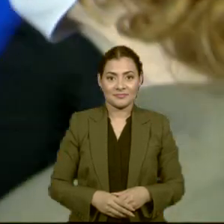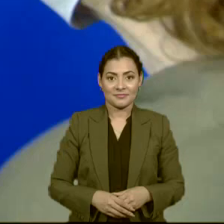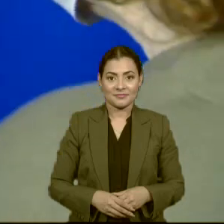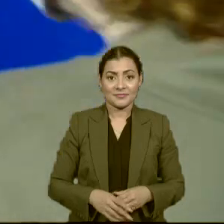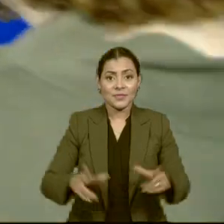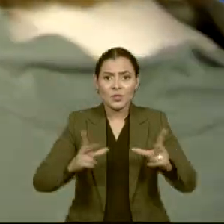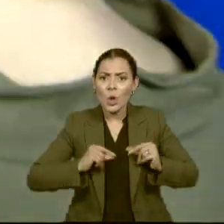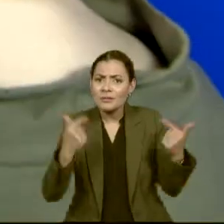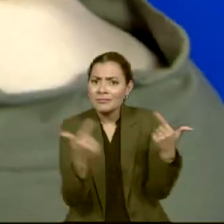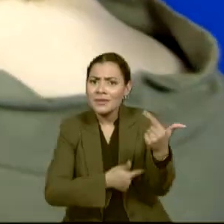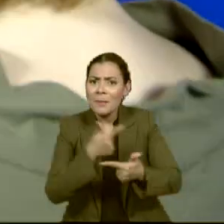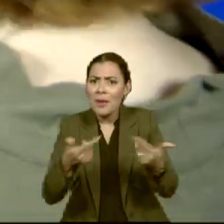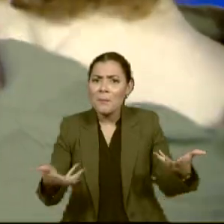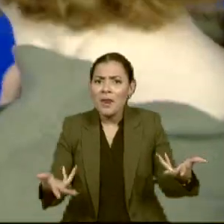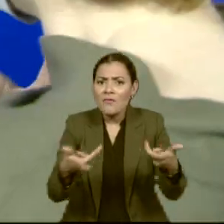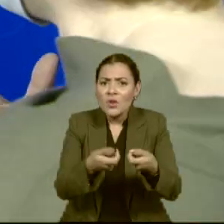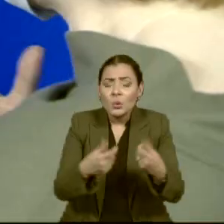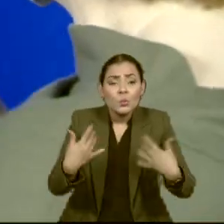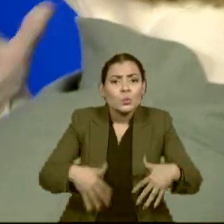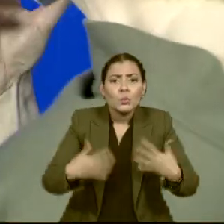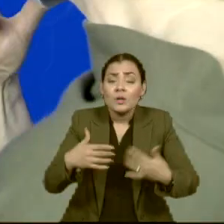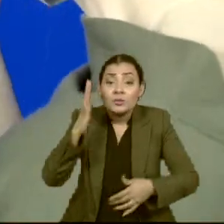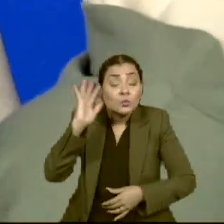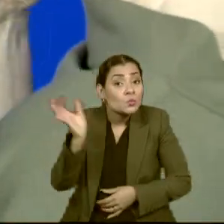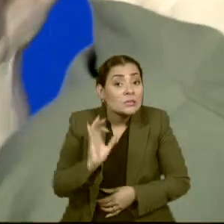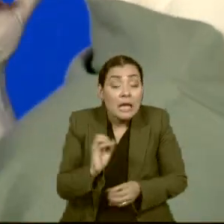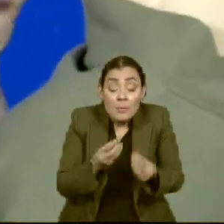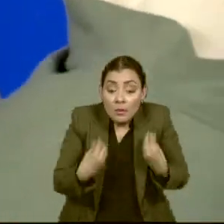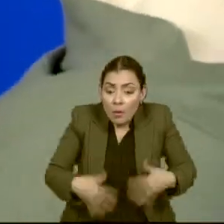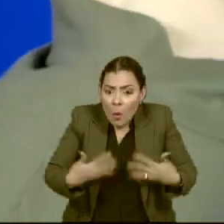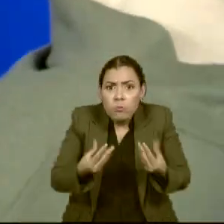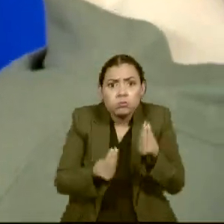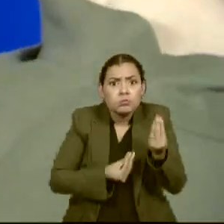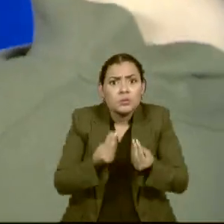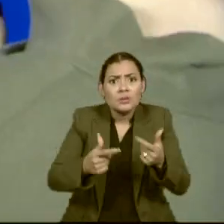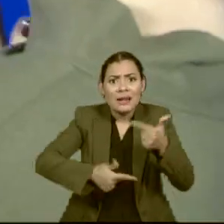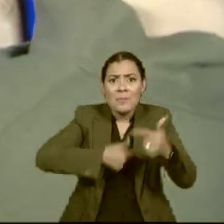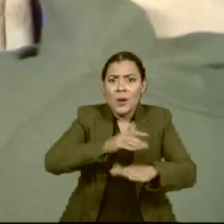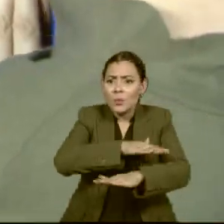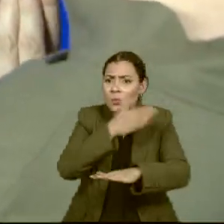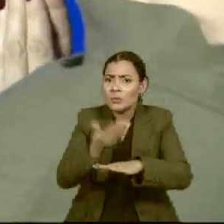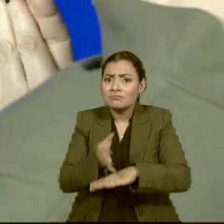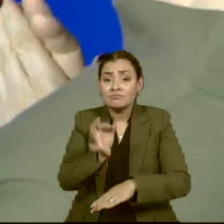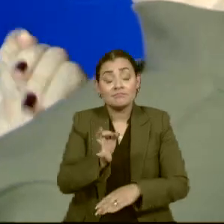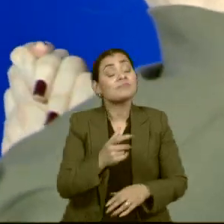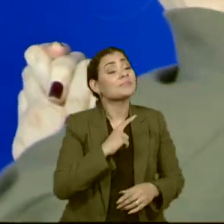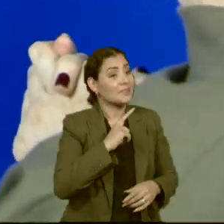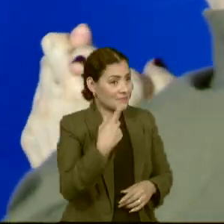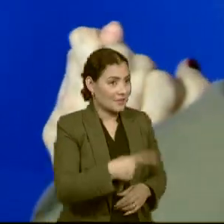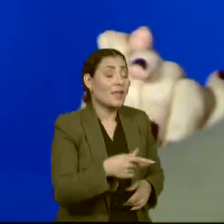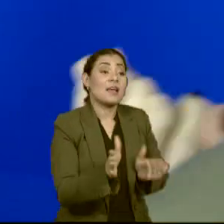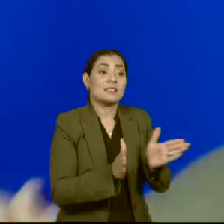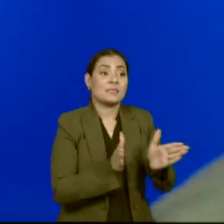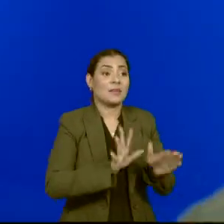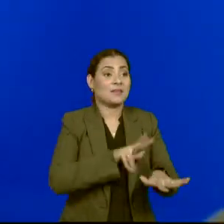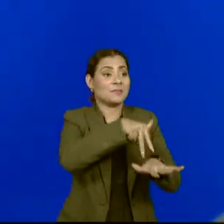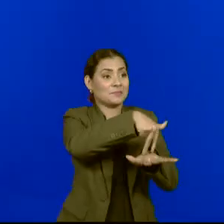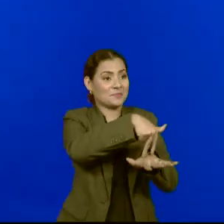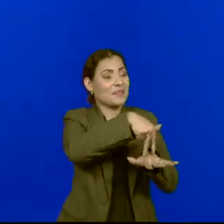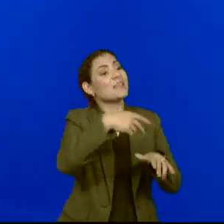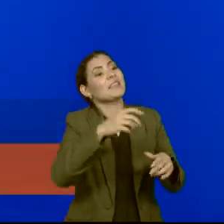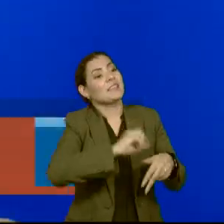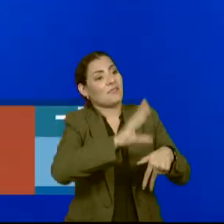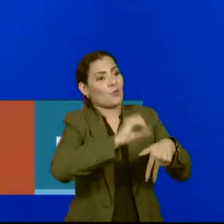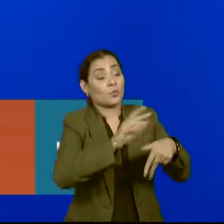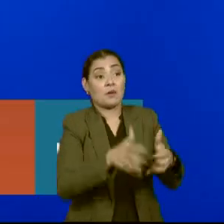Nossa, que trabalho incrível! A gente não tem dimensão, nem faz ideia do que acontece aqui, né, Fernanda? O núcleo de acessibilidade FLICS da TV